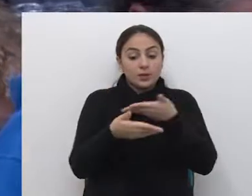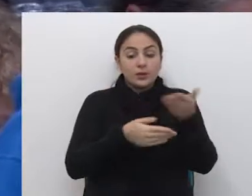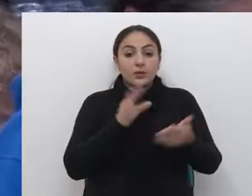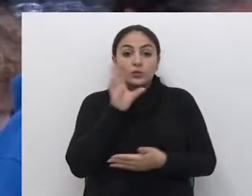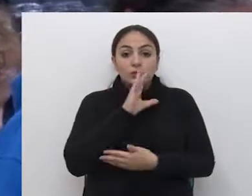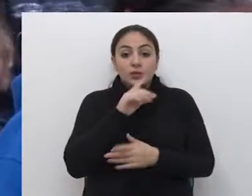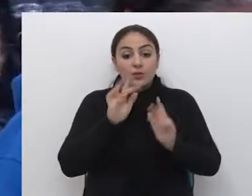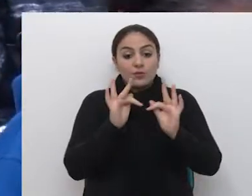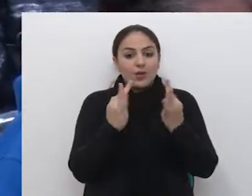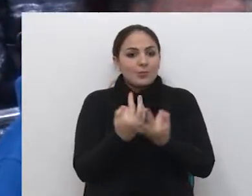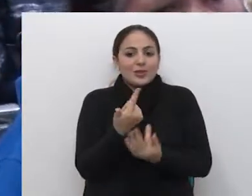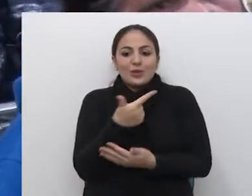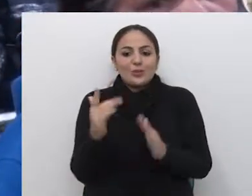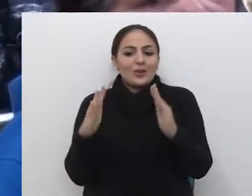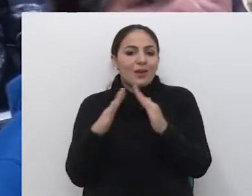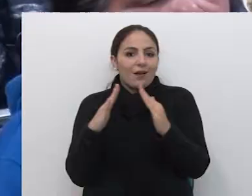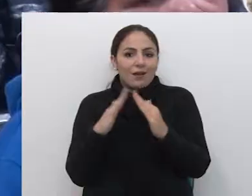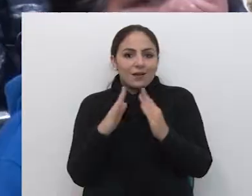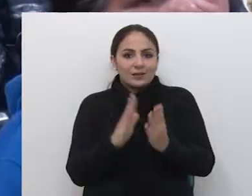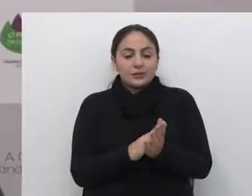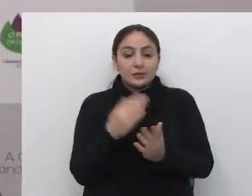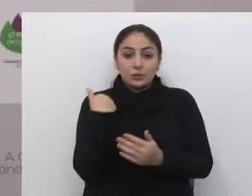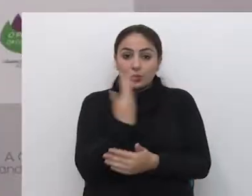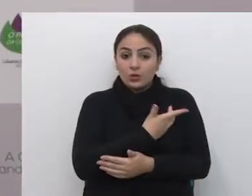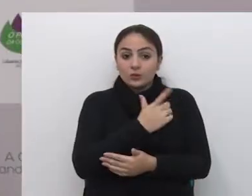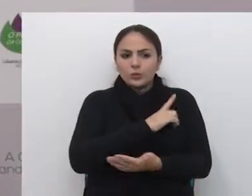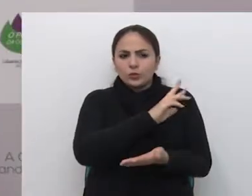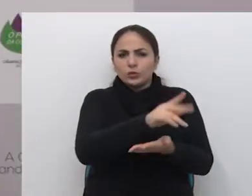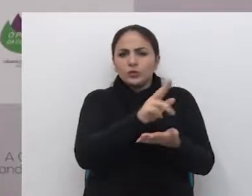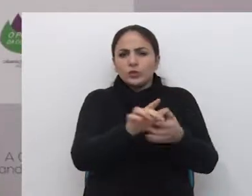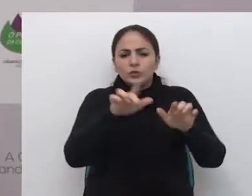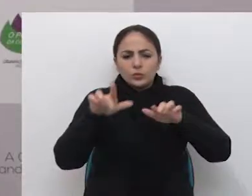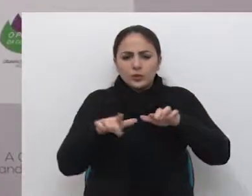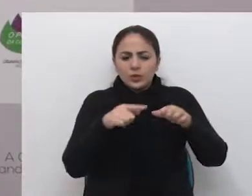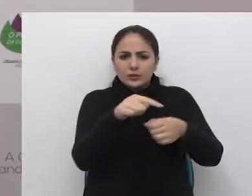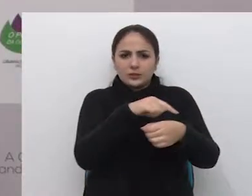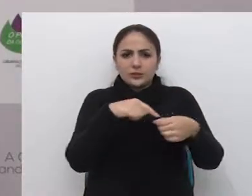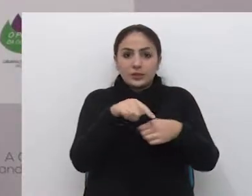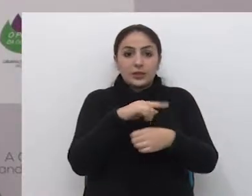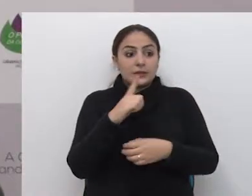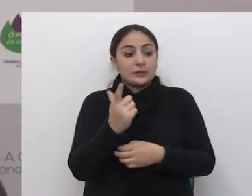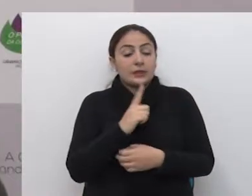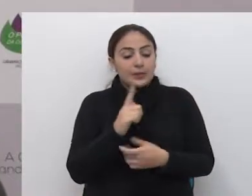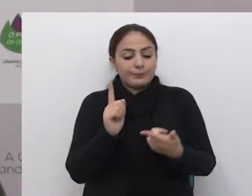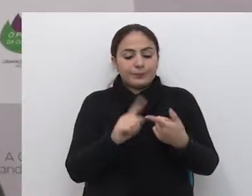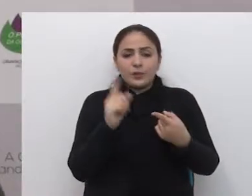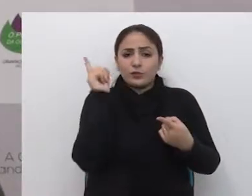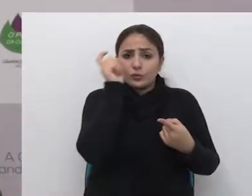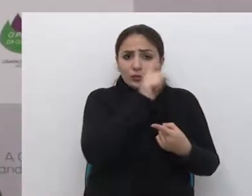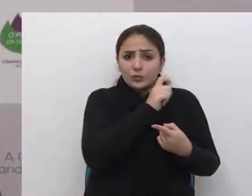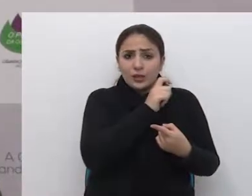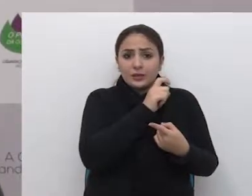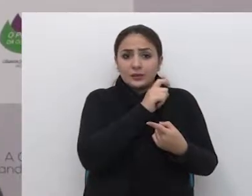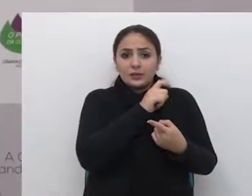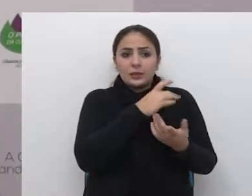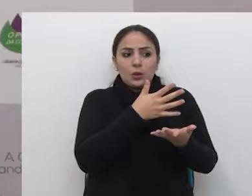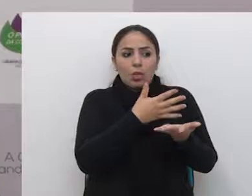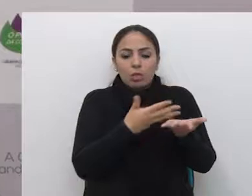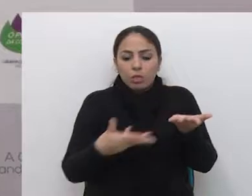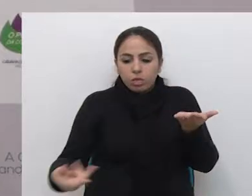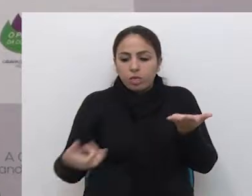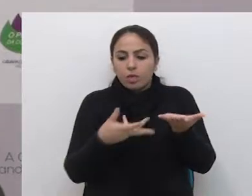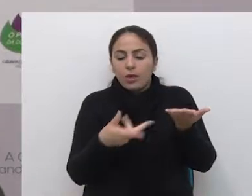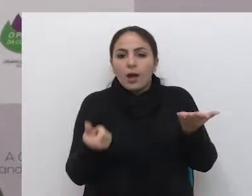urgente famílias que se encontram sem moradia. Nós temos diversos pontos na cidade que, seja pela dificuldade de escoamento